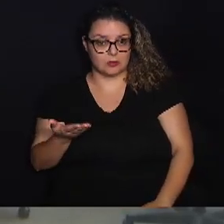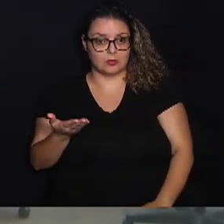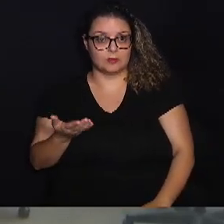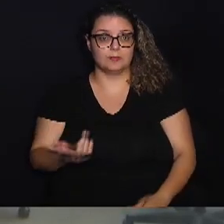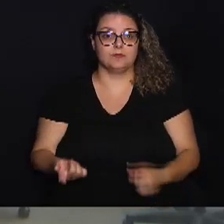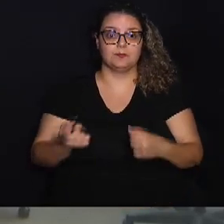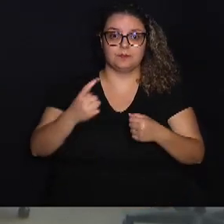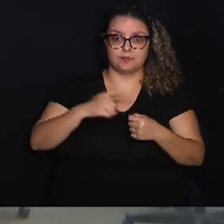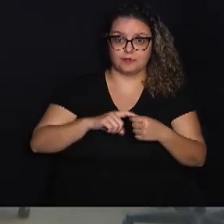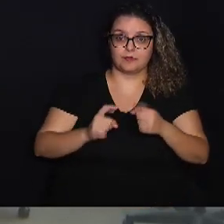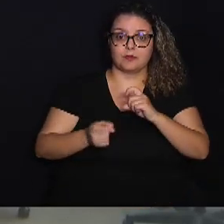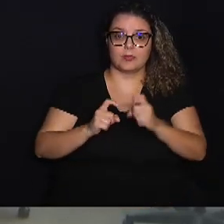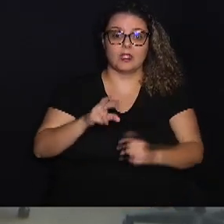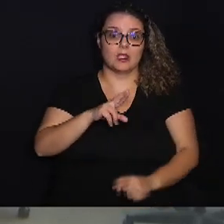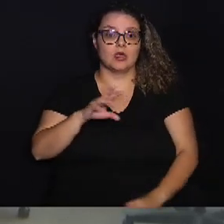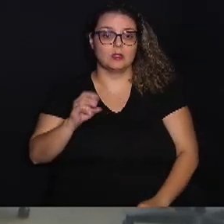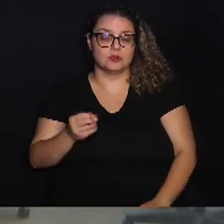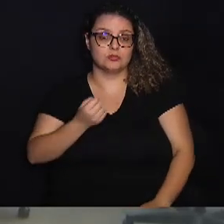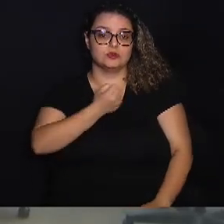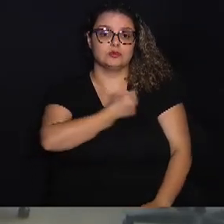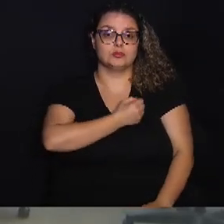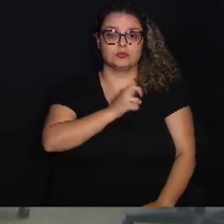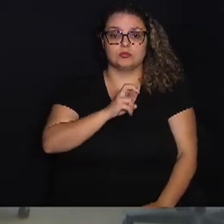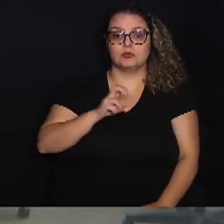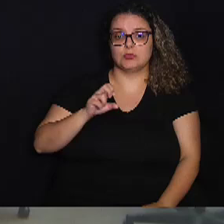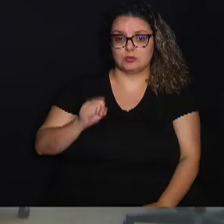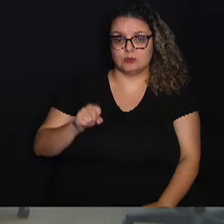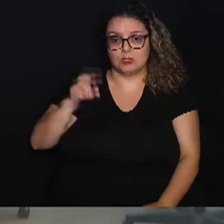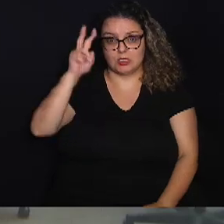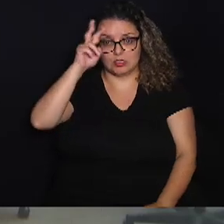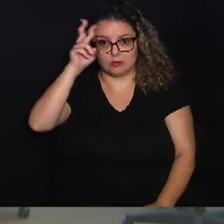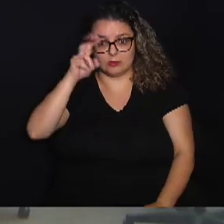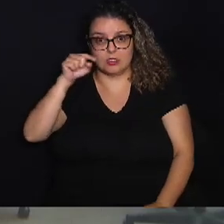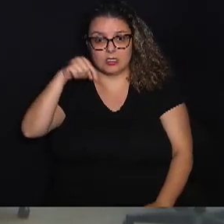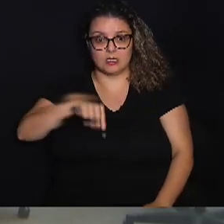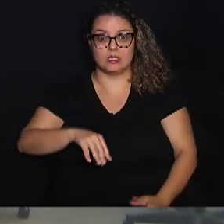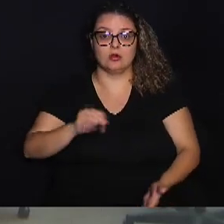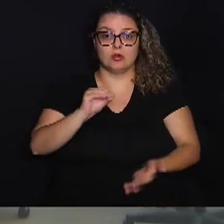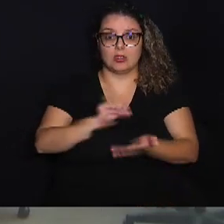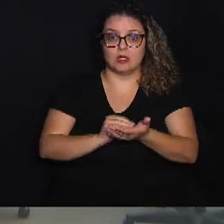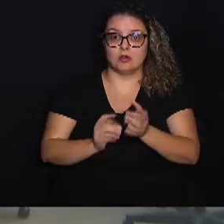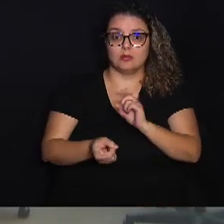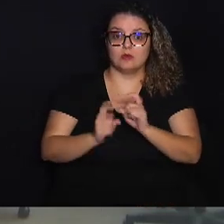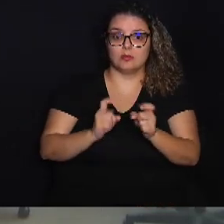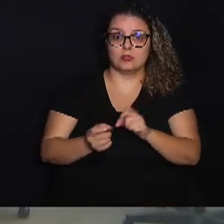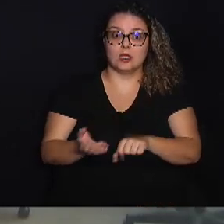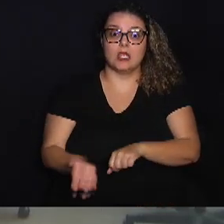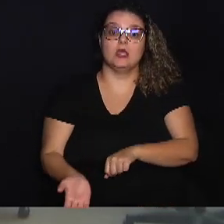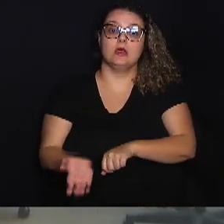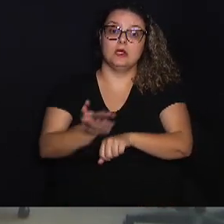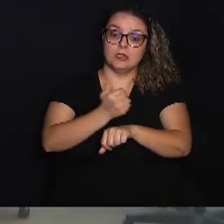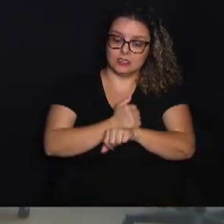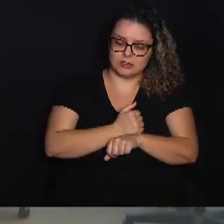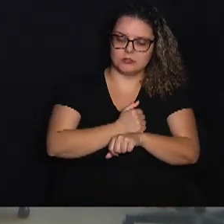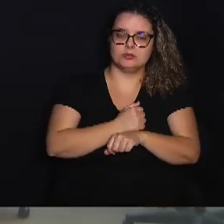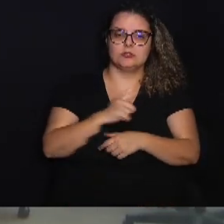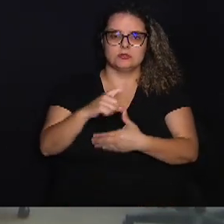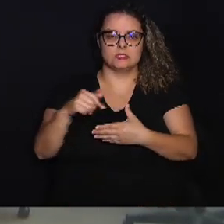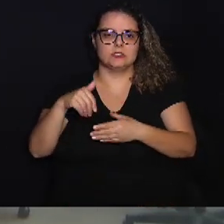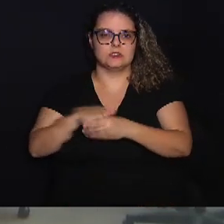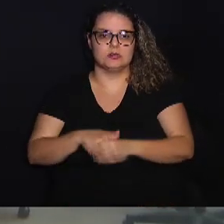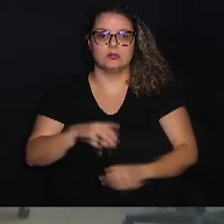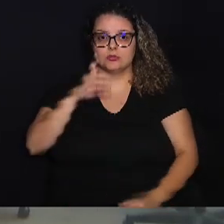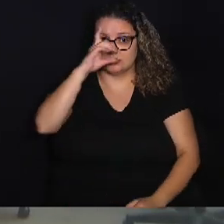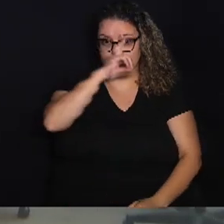volta à reunião ordinária de número 58 Lembrando que essa é a última reunião antes das eleições de domingo que